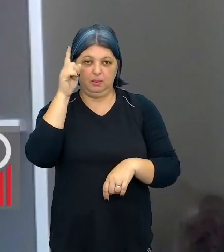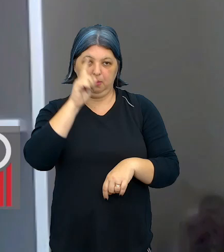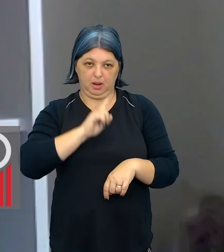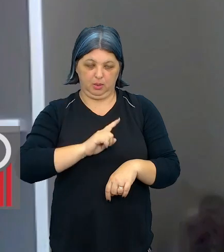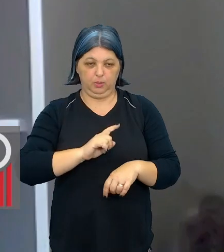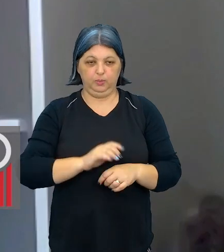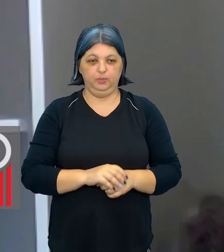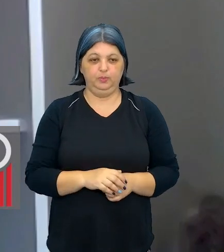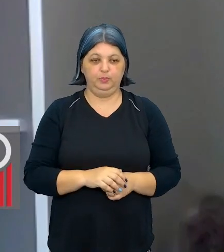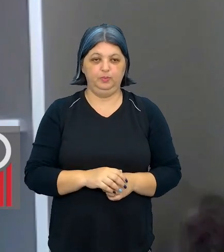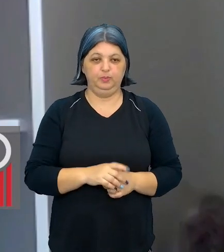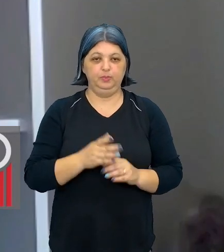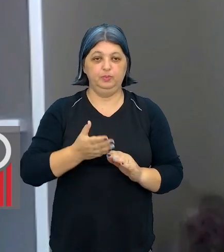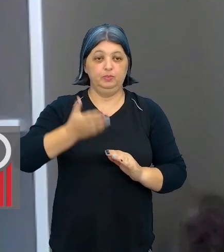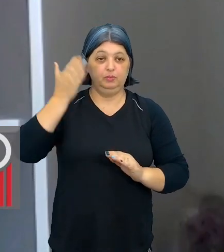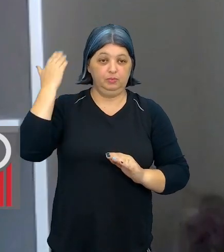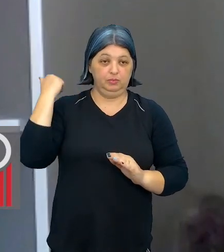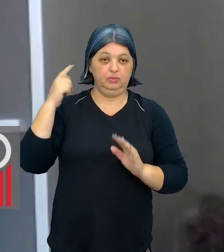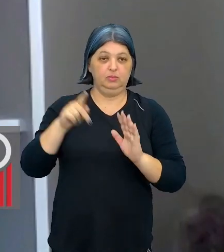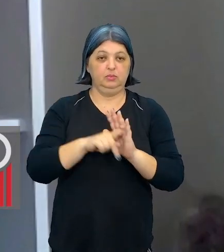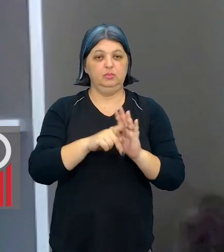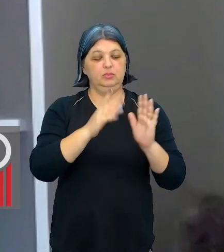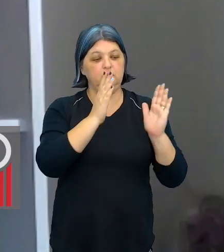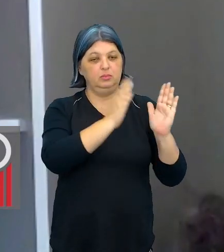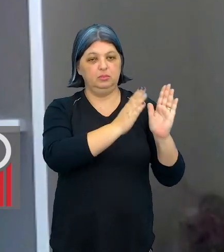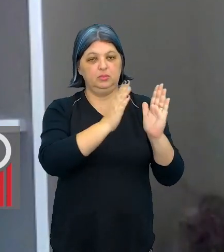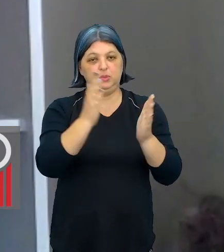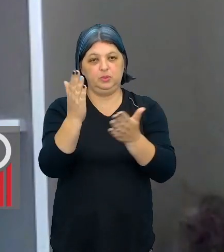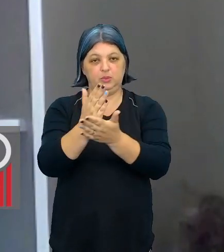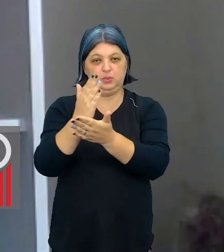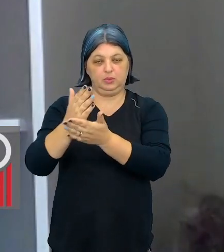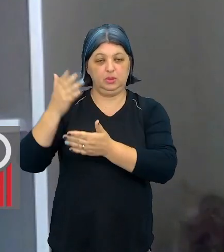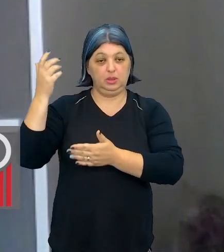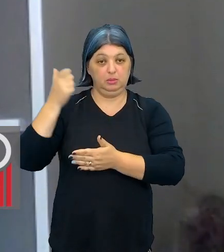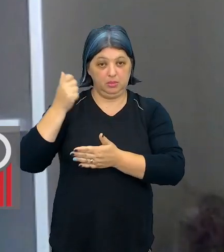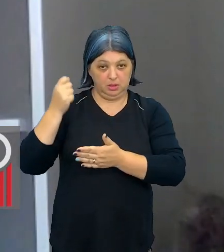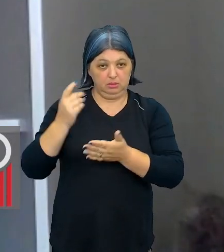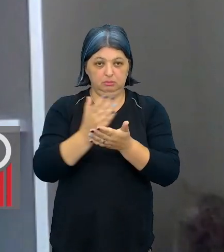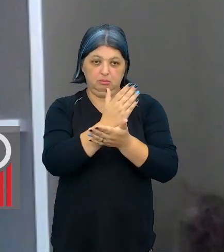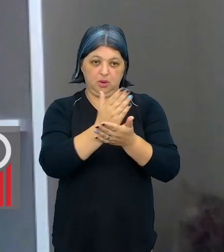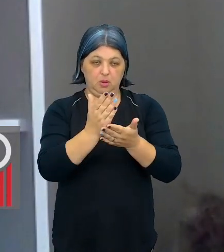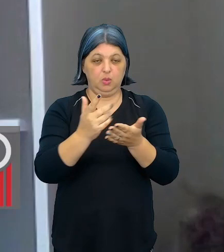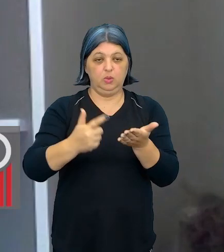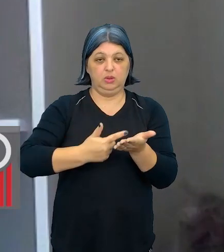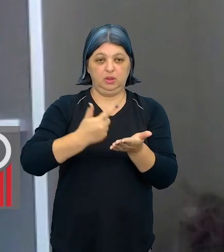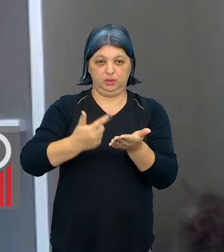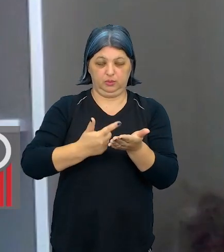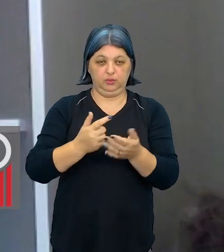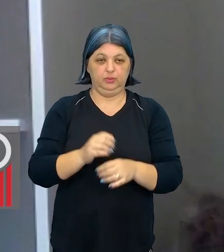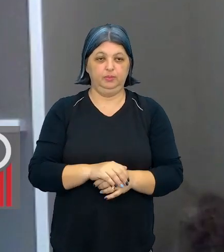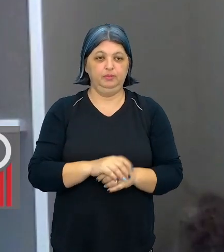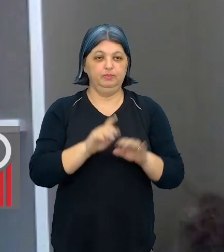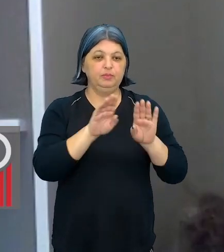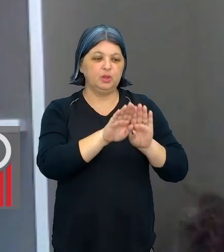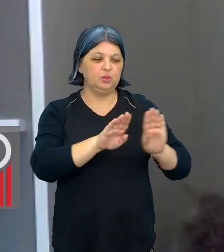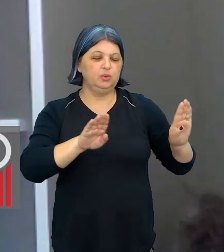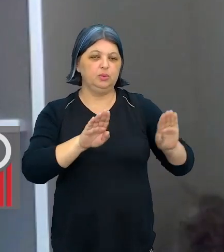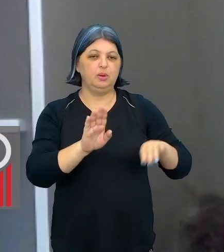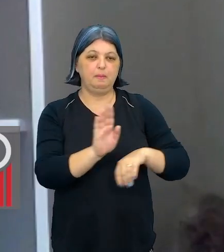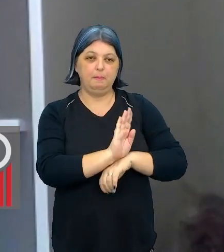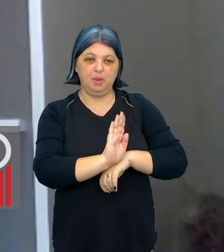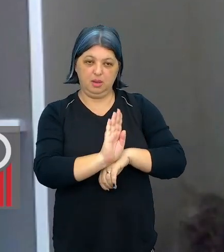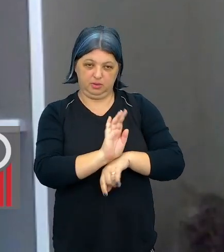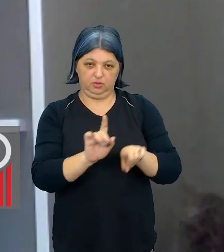amarelo. Atrás de mim há uma estante com alguns livros, uma estante branca com alguns livros e uma parede bege